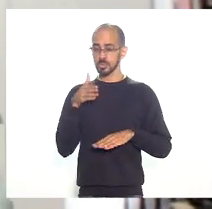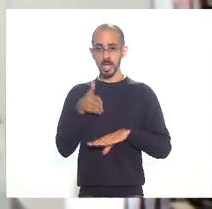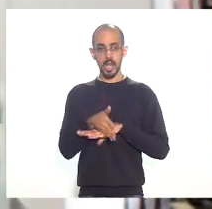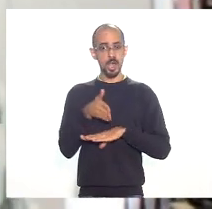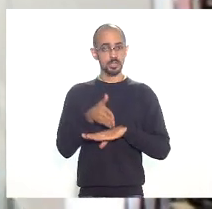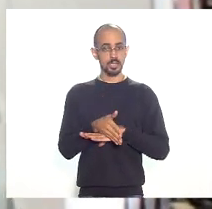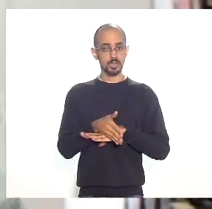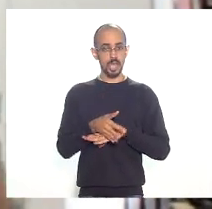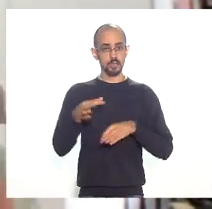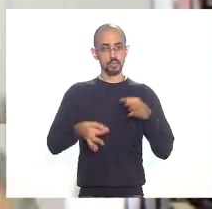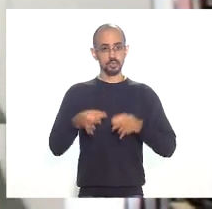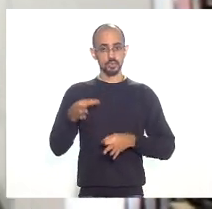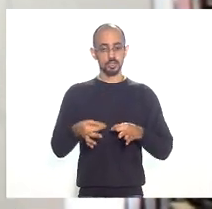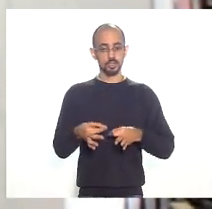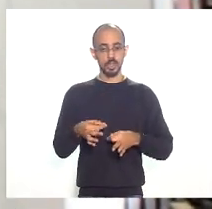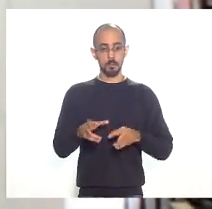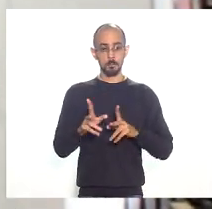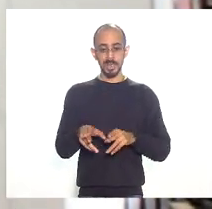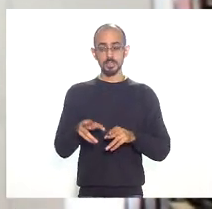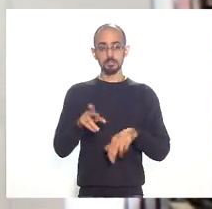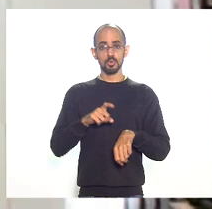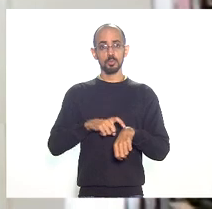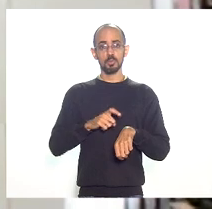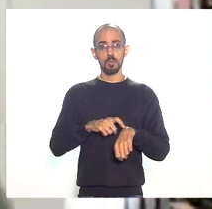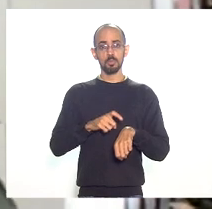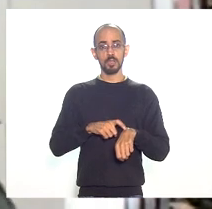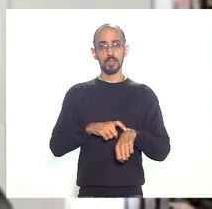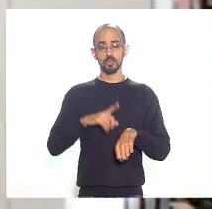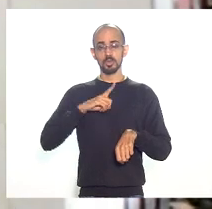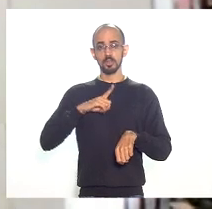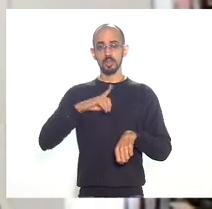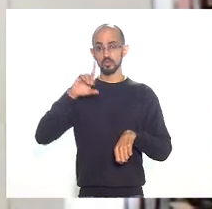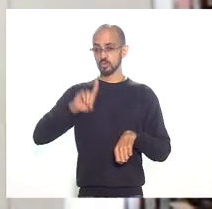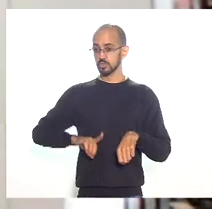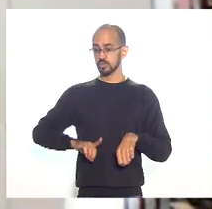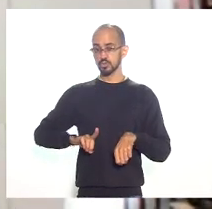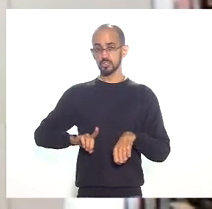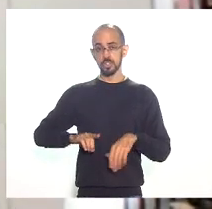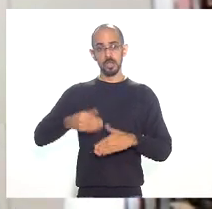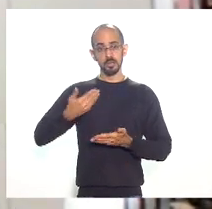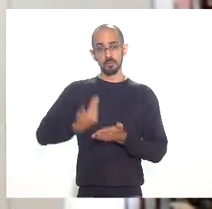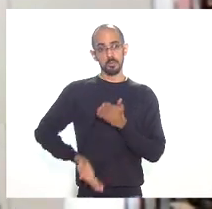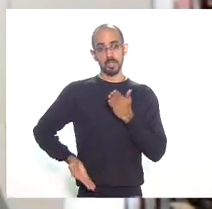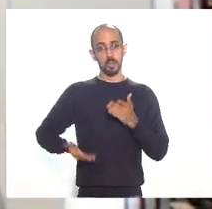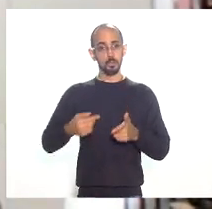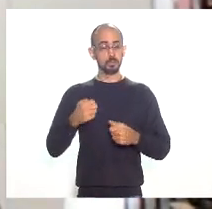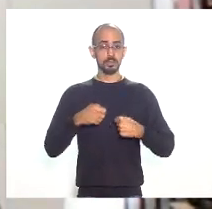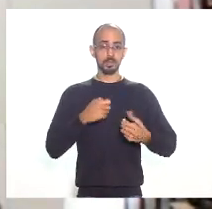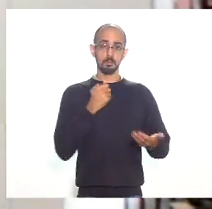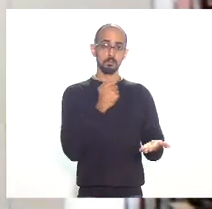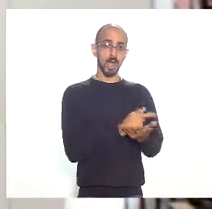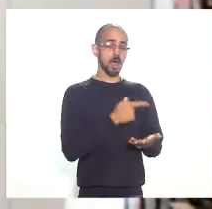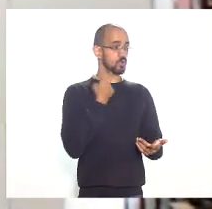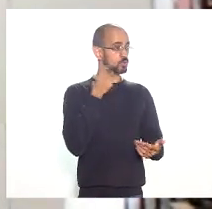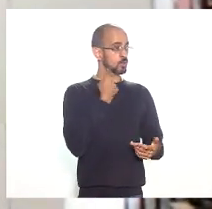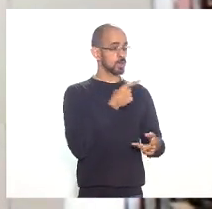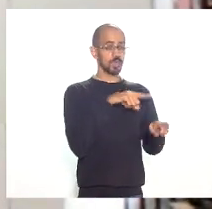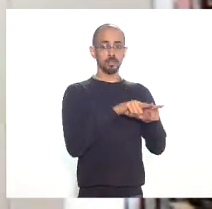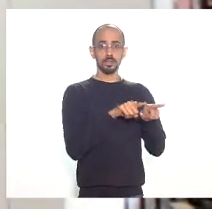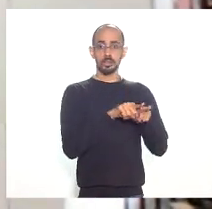quando tendo seus direitos violados porque além de ter que pagar advogado, terão que pagar também